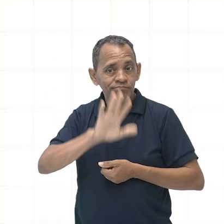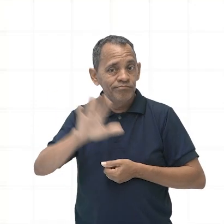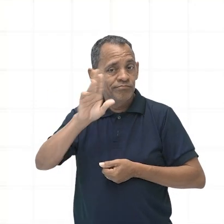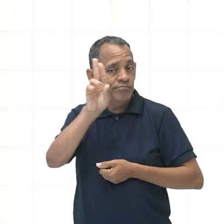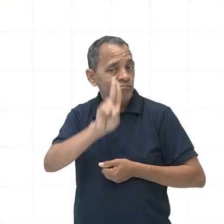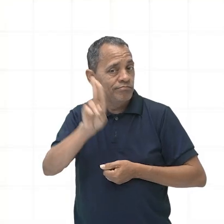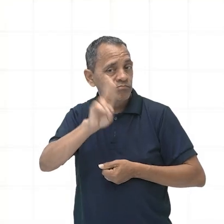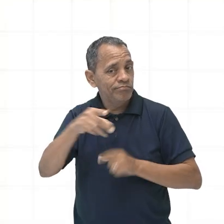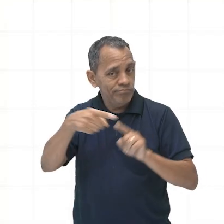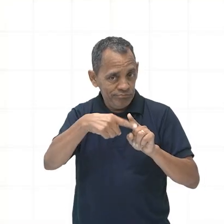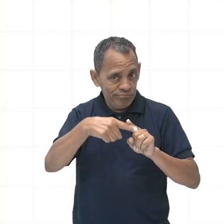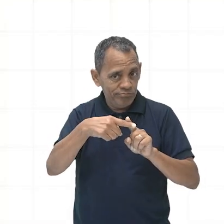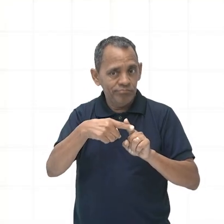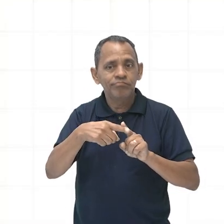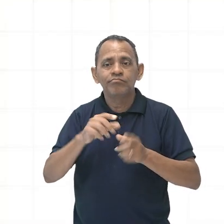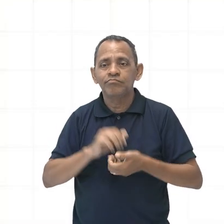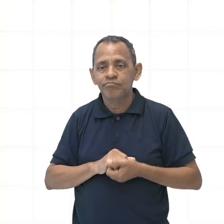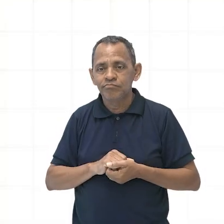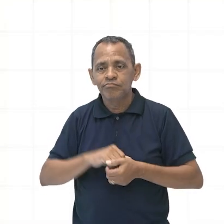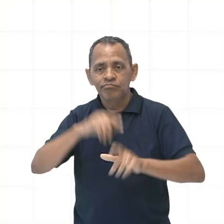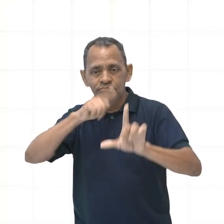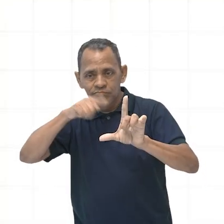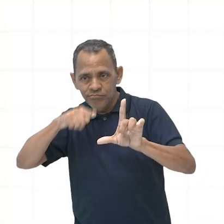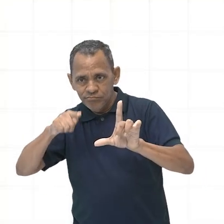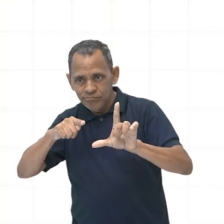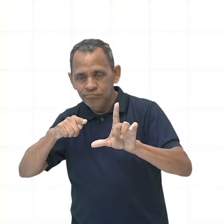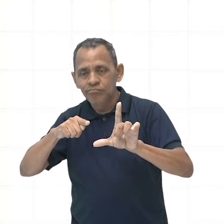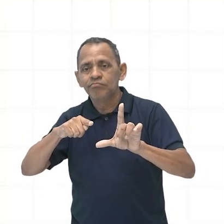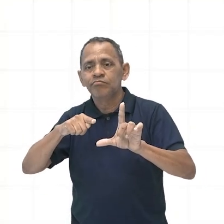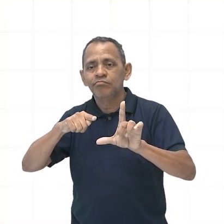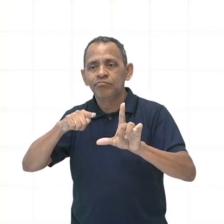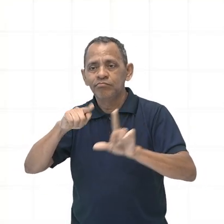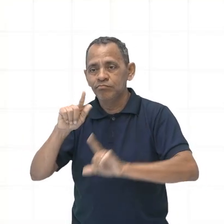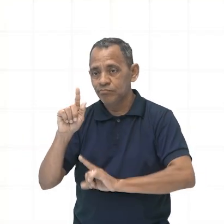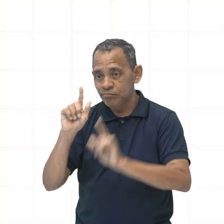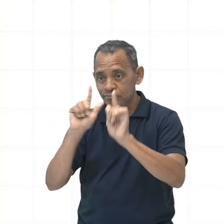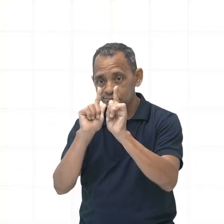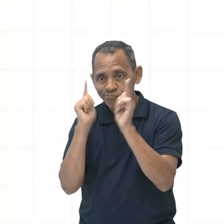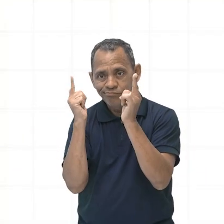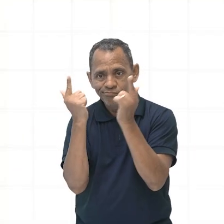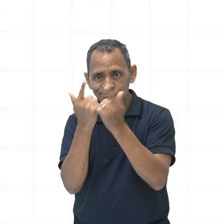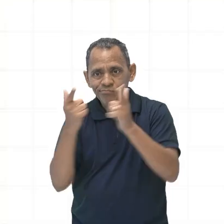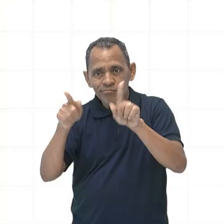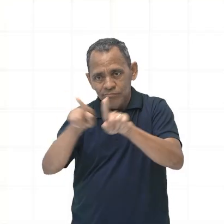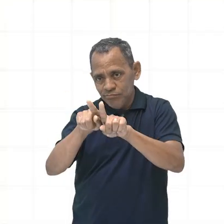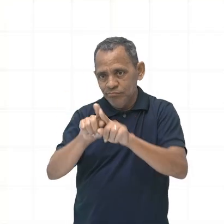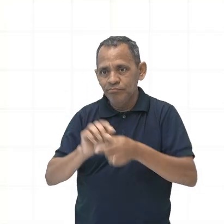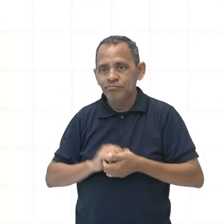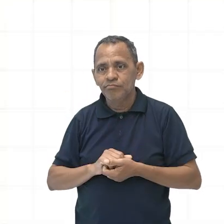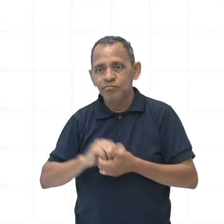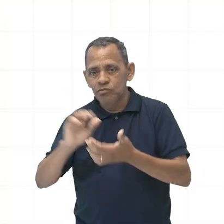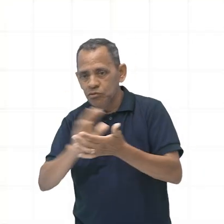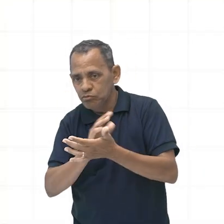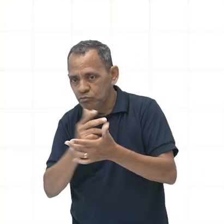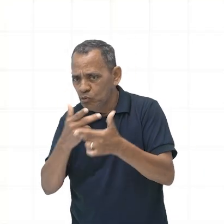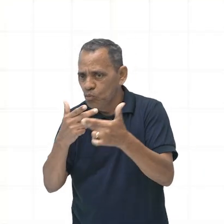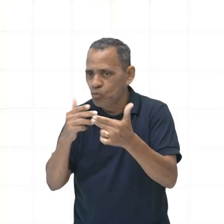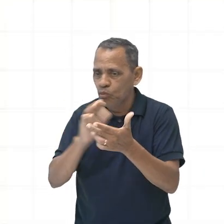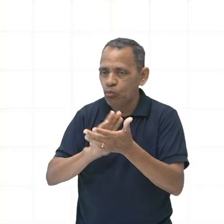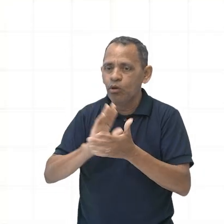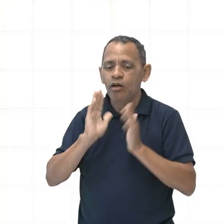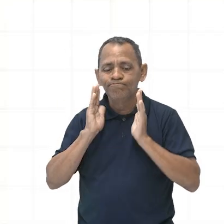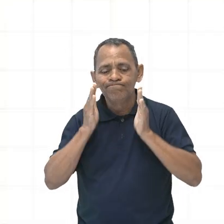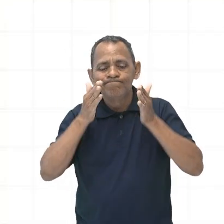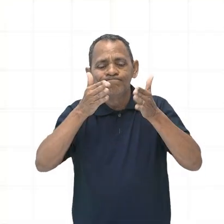estar trabalhando com gráficos geográficos, né? Serão algo mais voltado